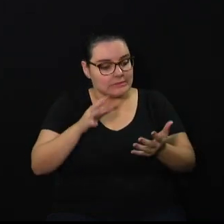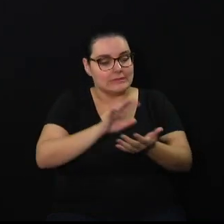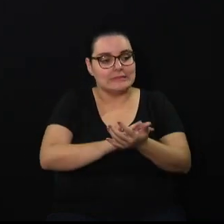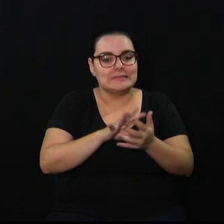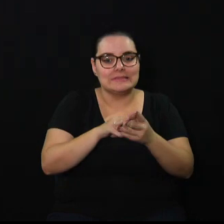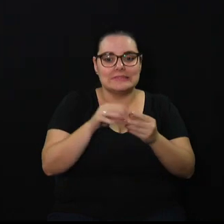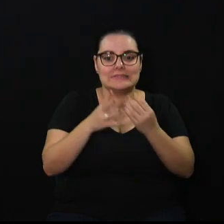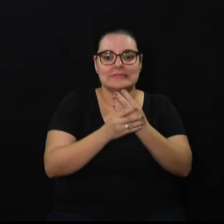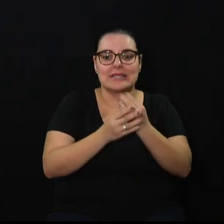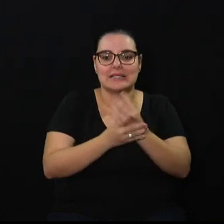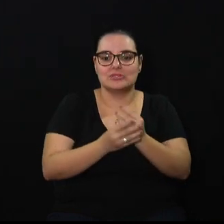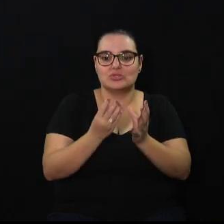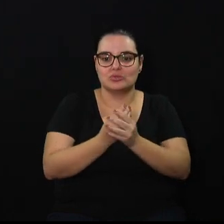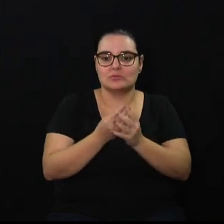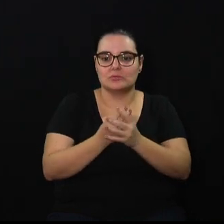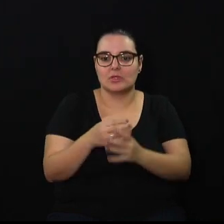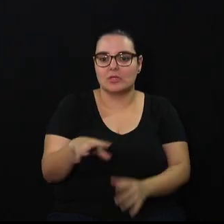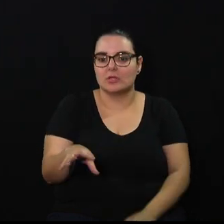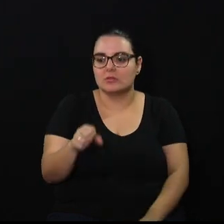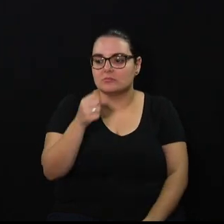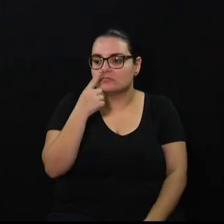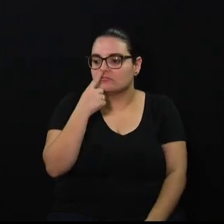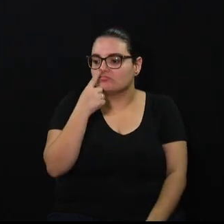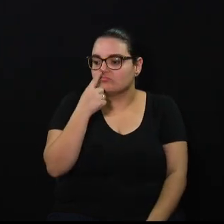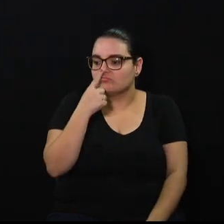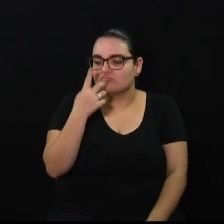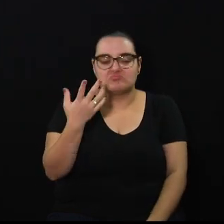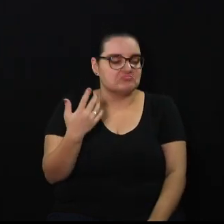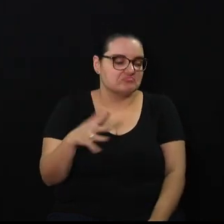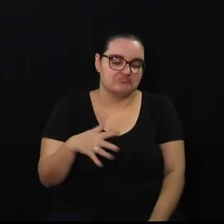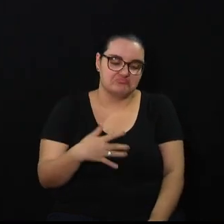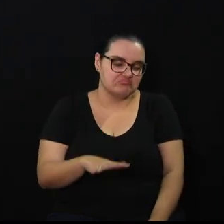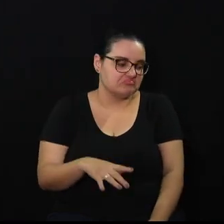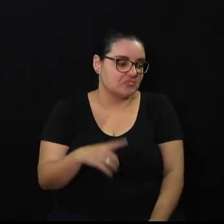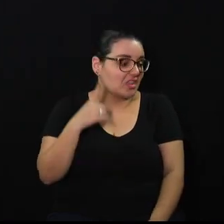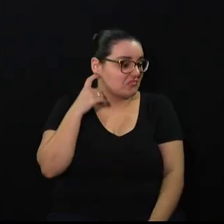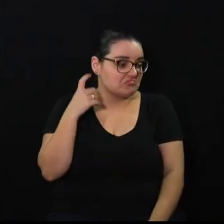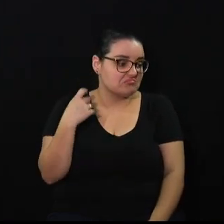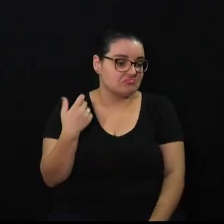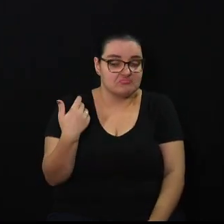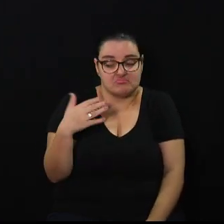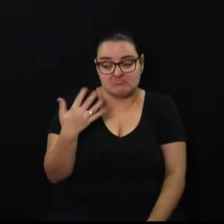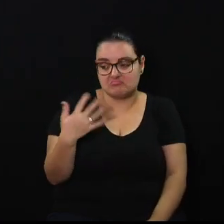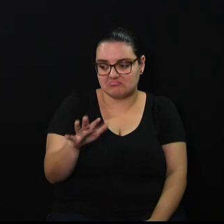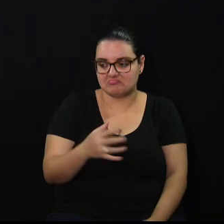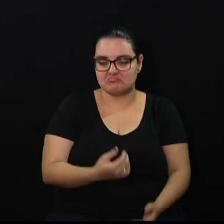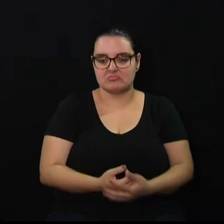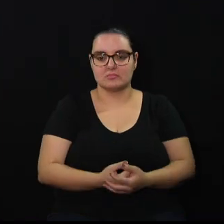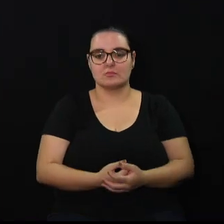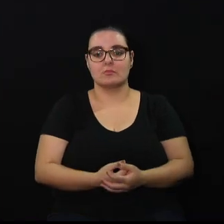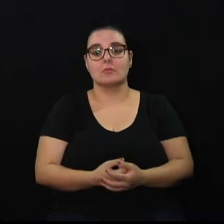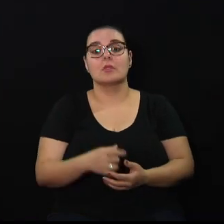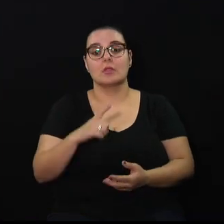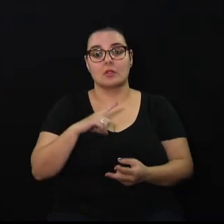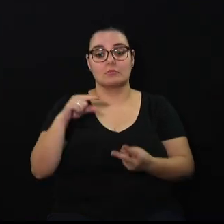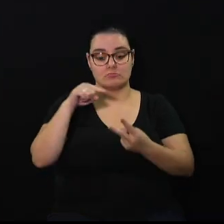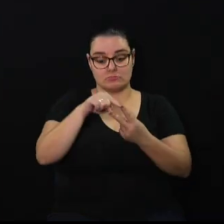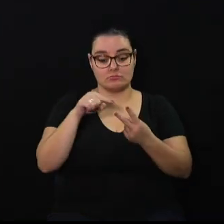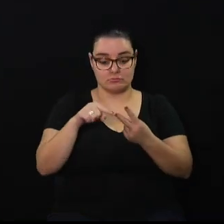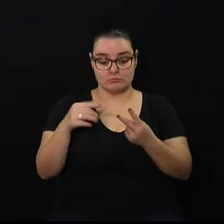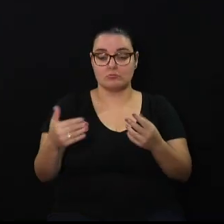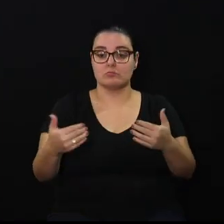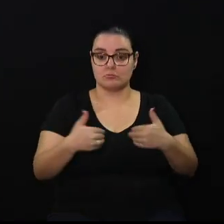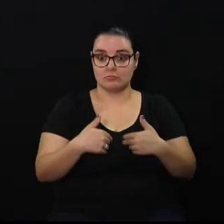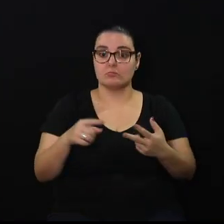tá bom e nem dos cheiros ele não faz contas on também não e então nós temos esses dois tipos de autismo que a gente